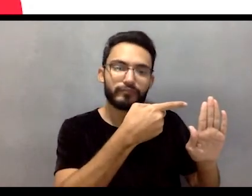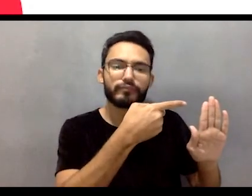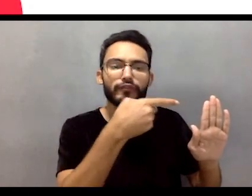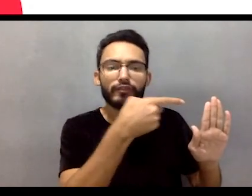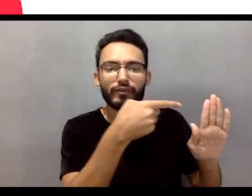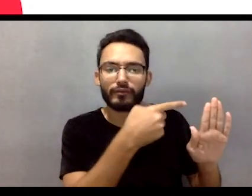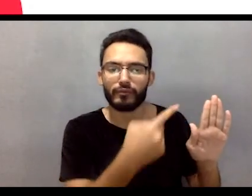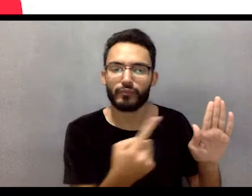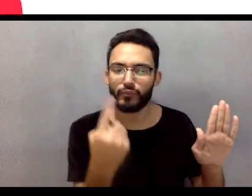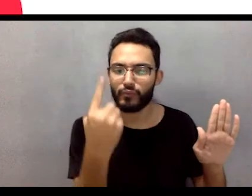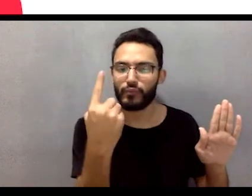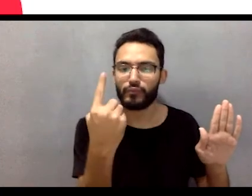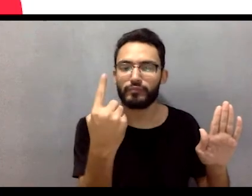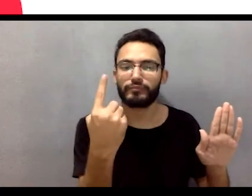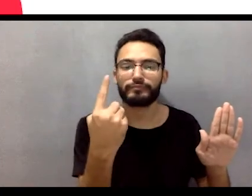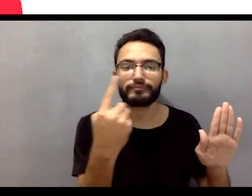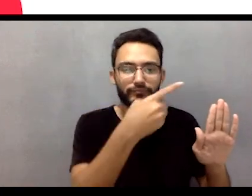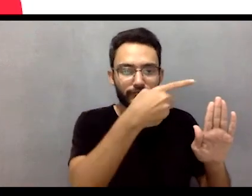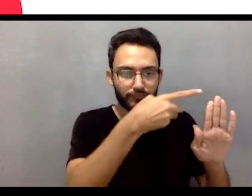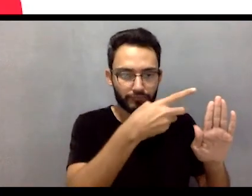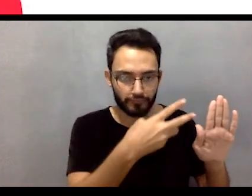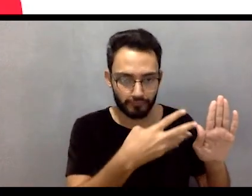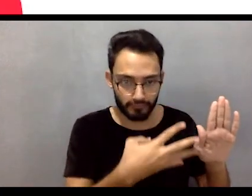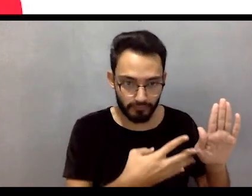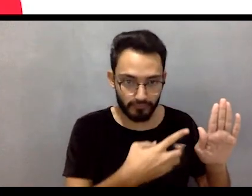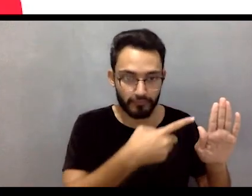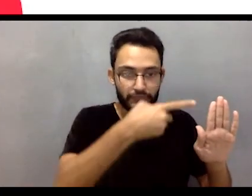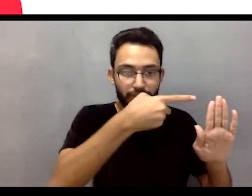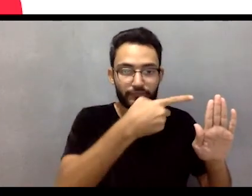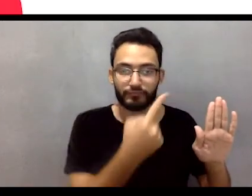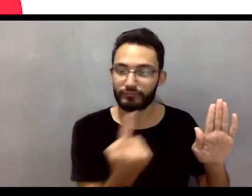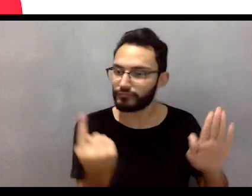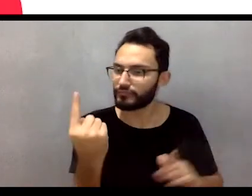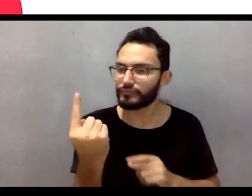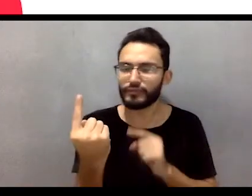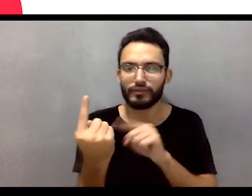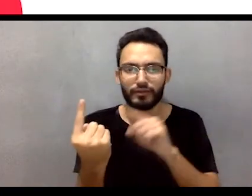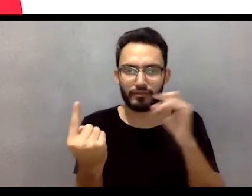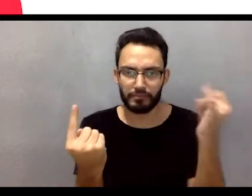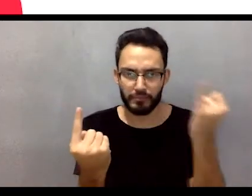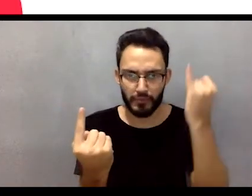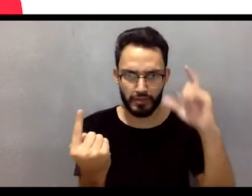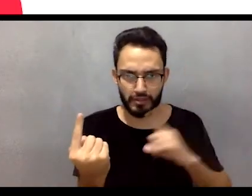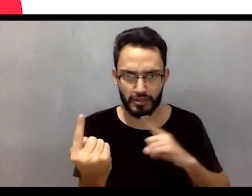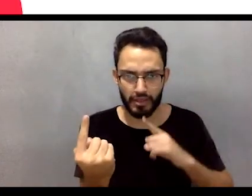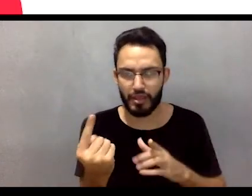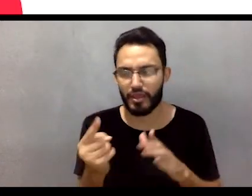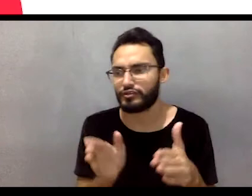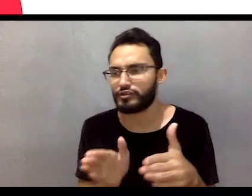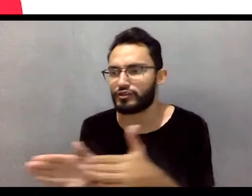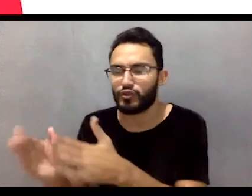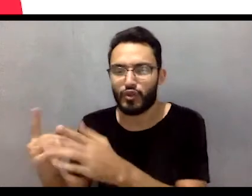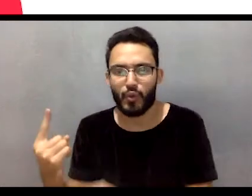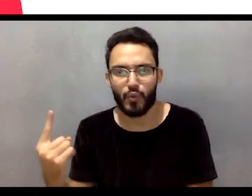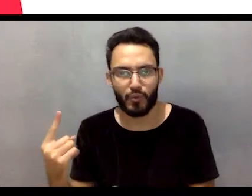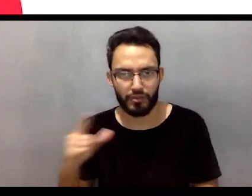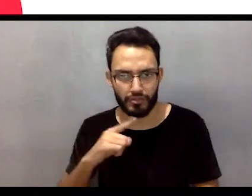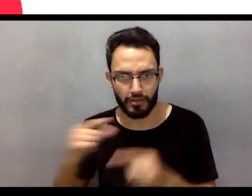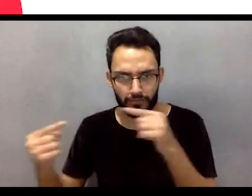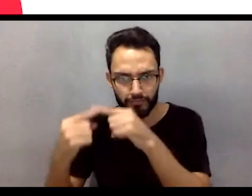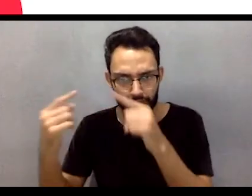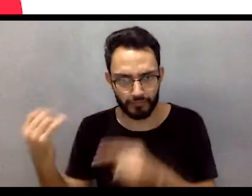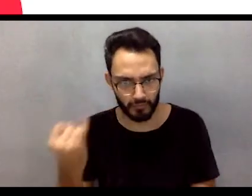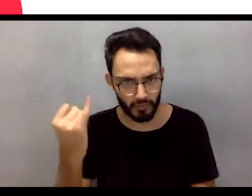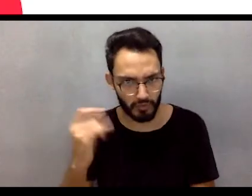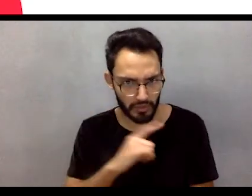quão importante é este épico para o direcionador 1? Ele